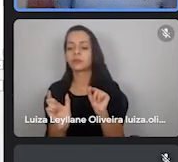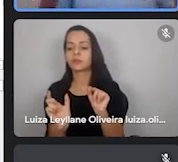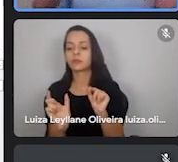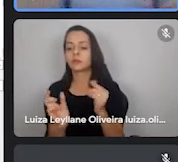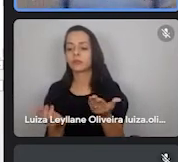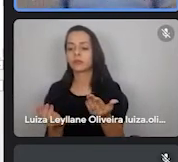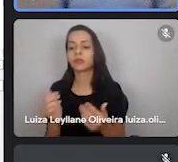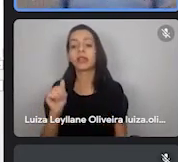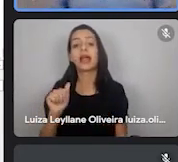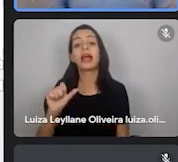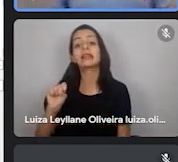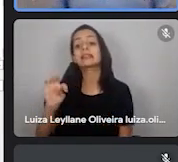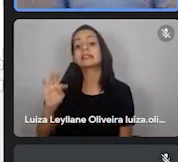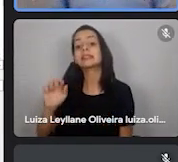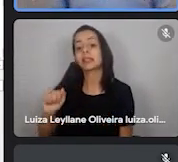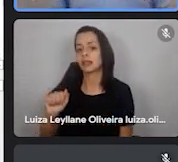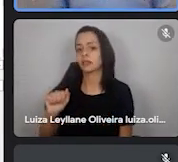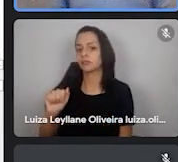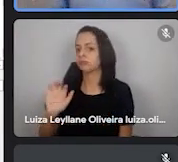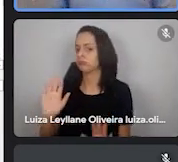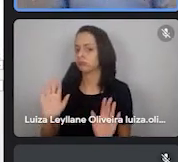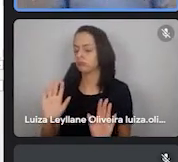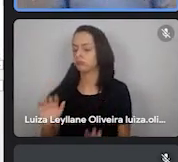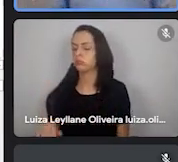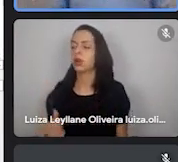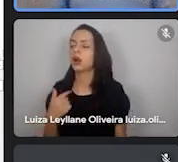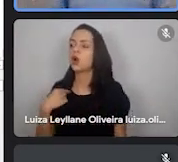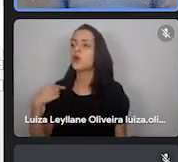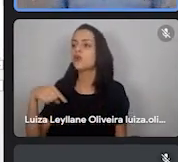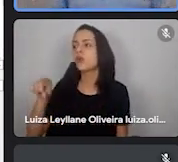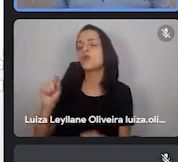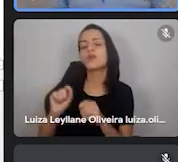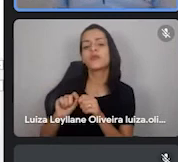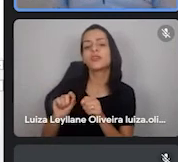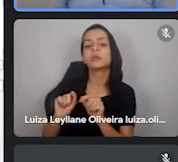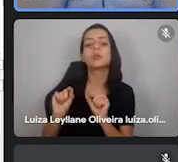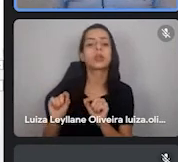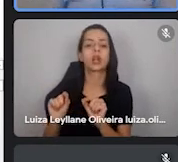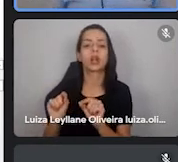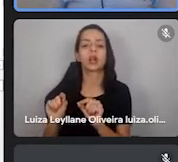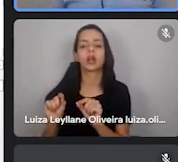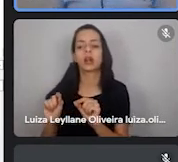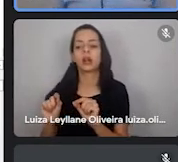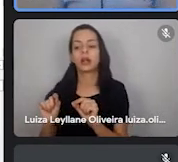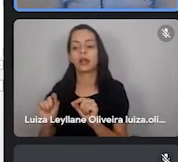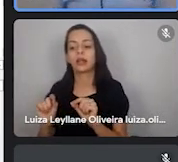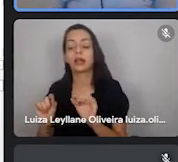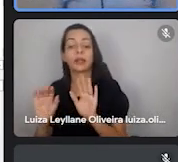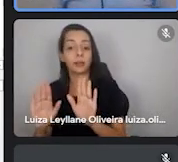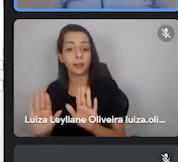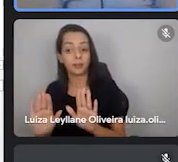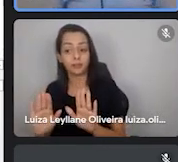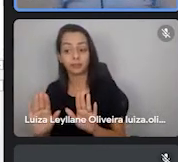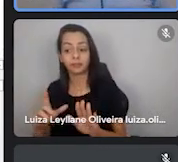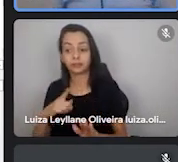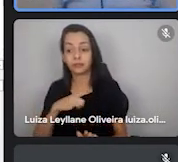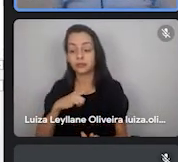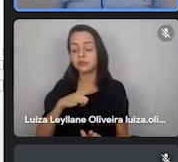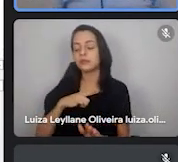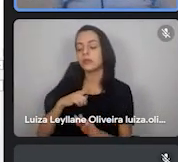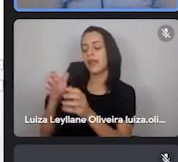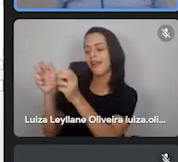o asta ali. Oh, que maravilha. O asta era o quê? Abrir,